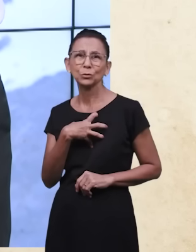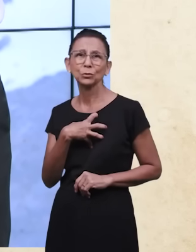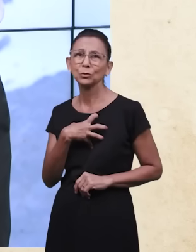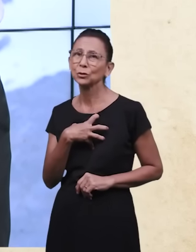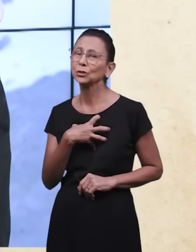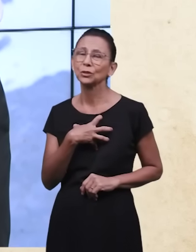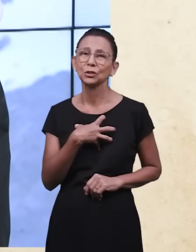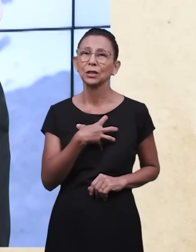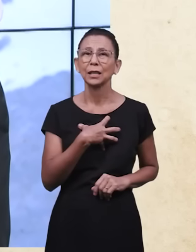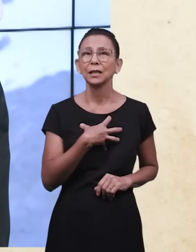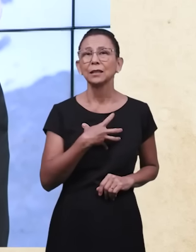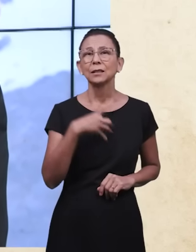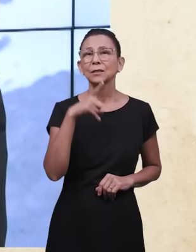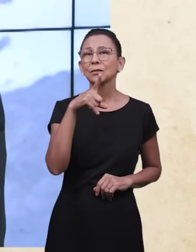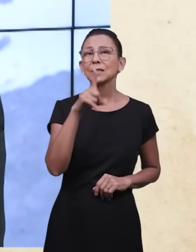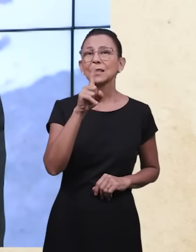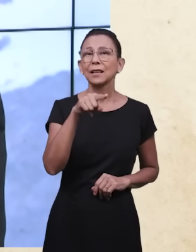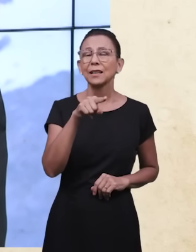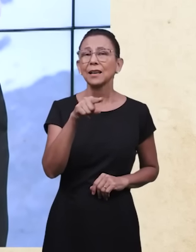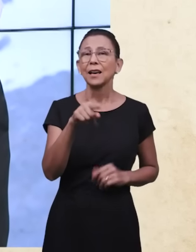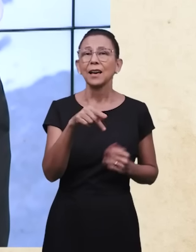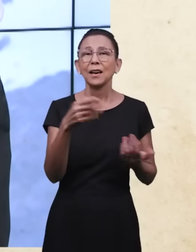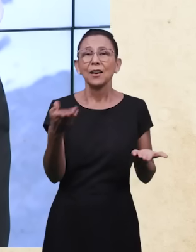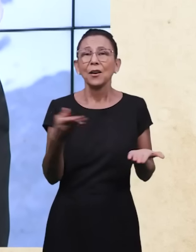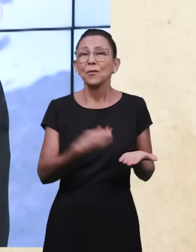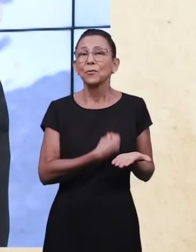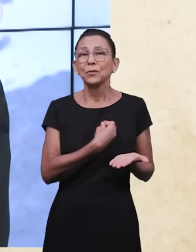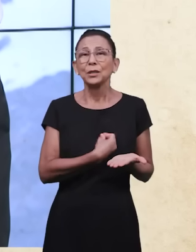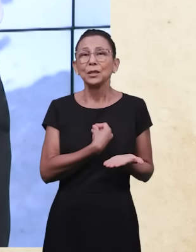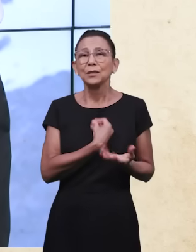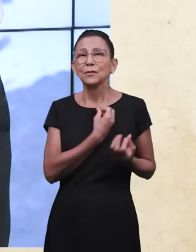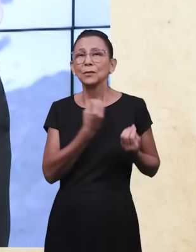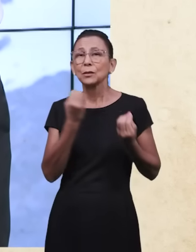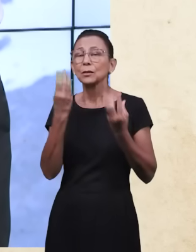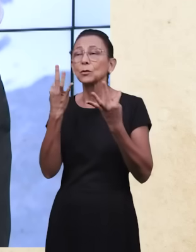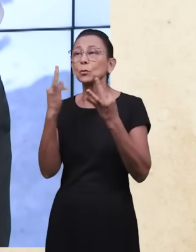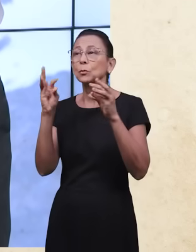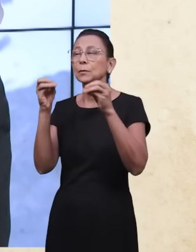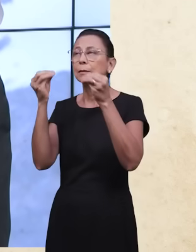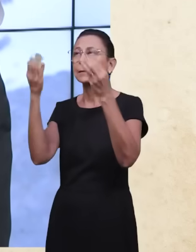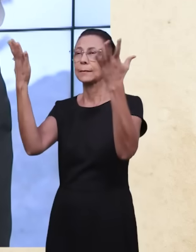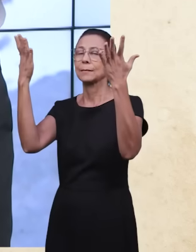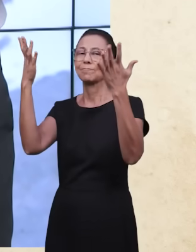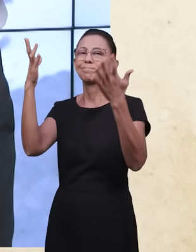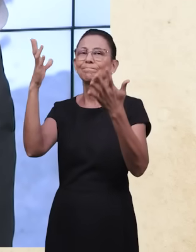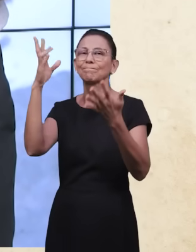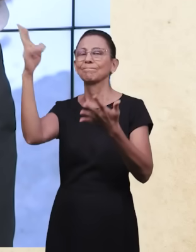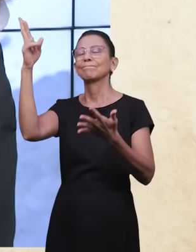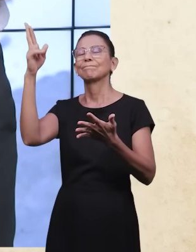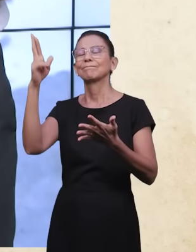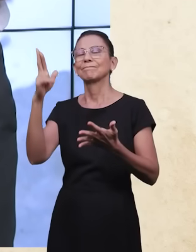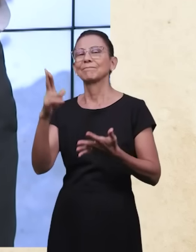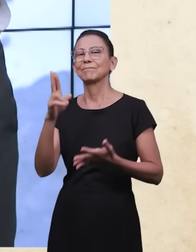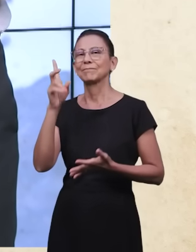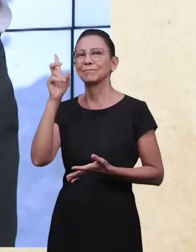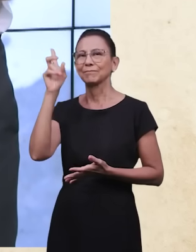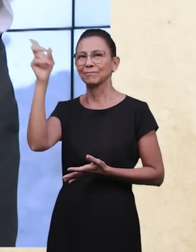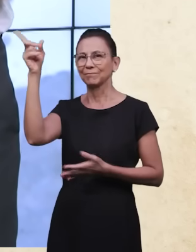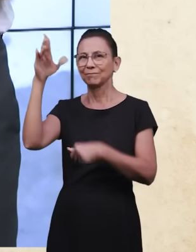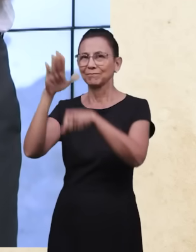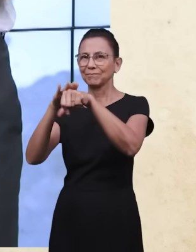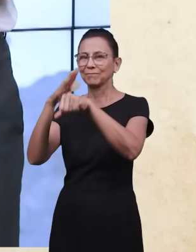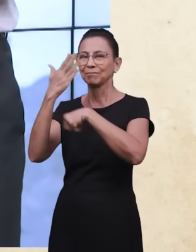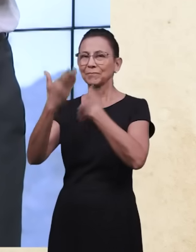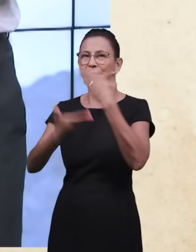está, como você é, lança toda a sua ansiedade dentro do Senhor, porque Ele tem cuidado de